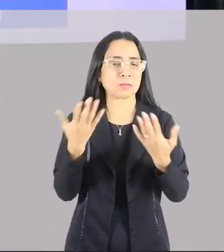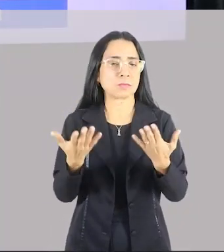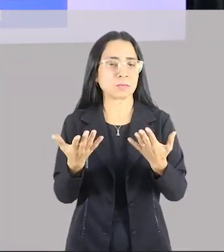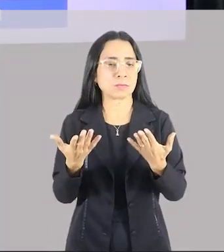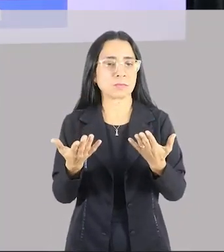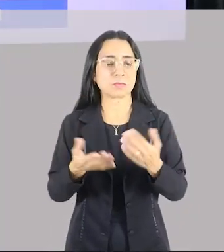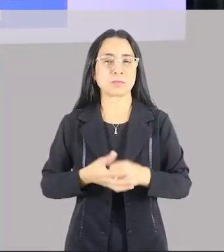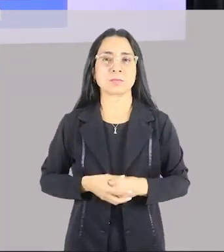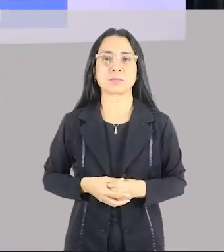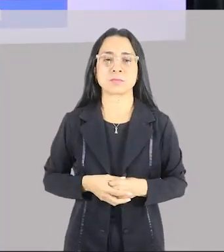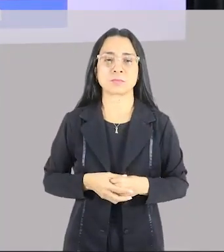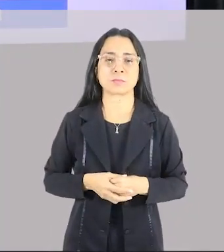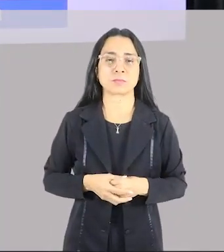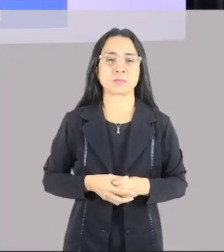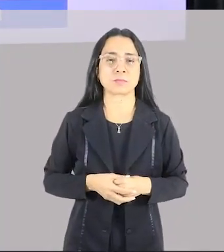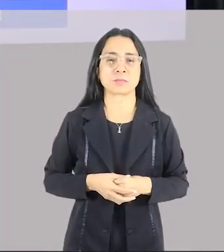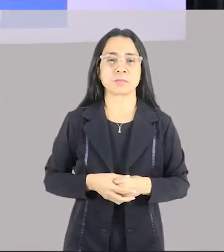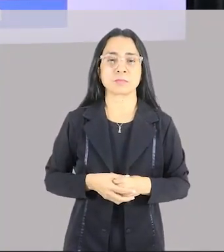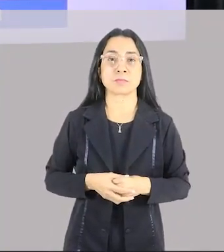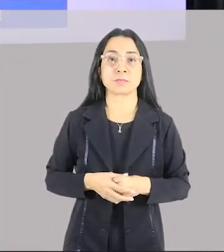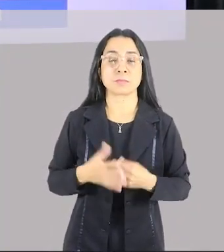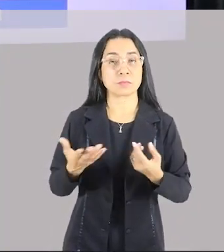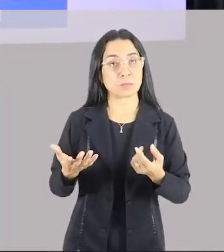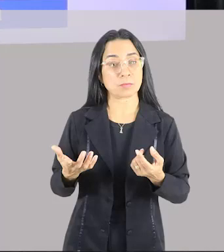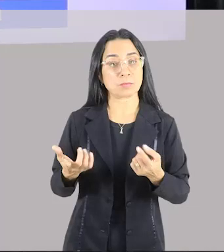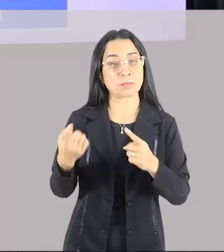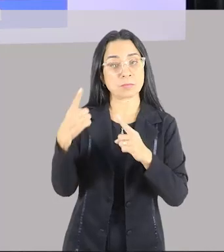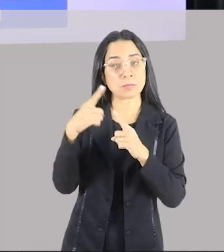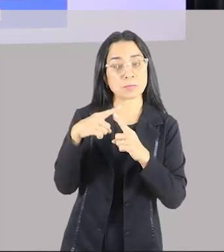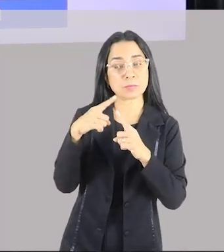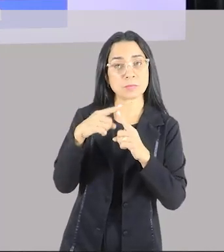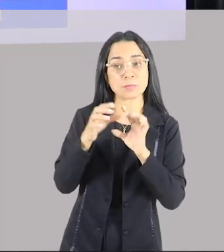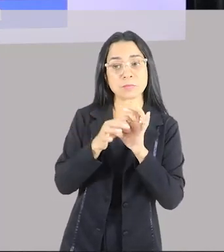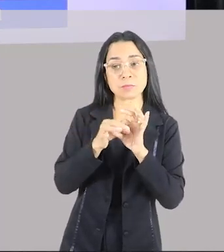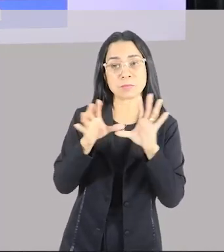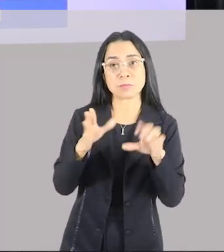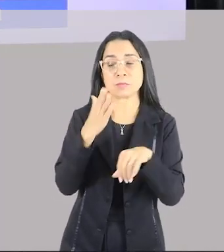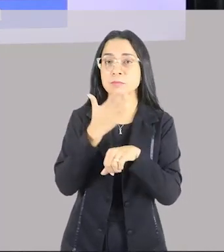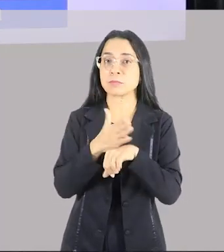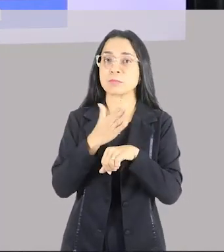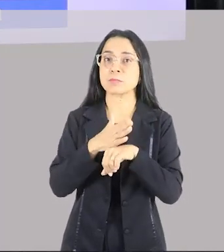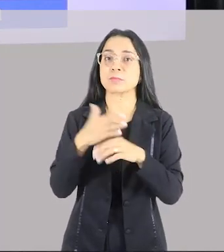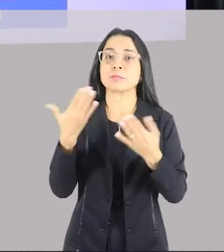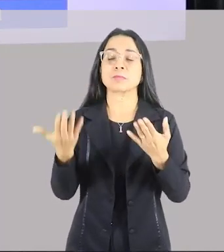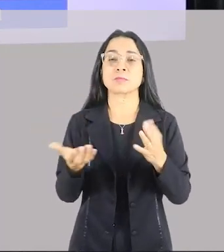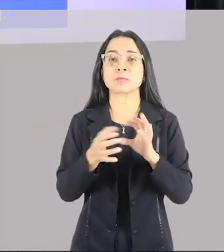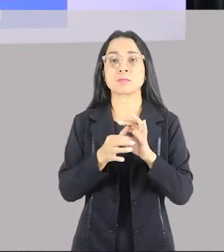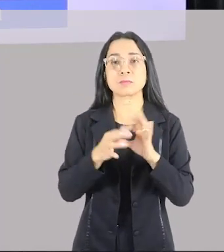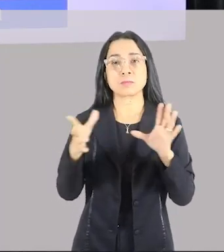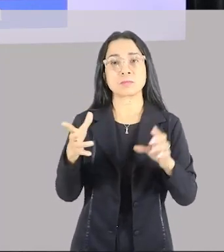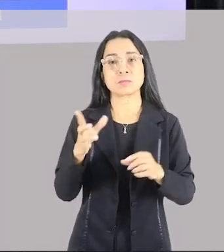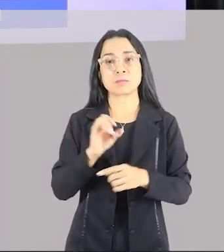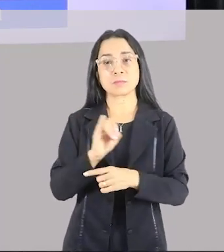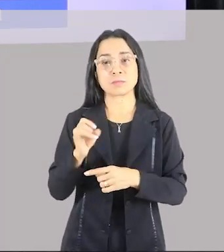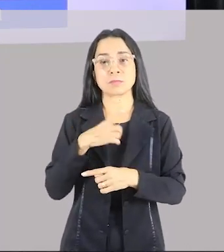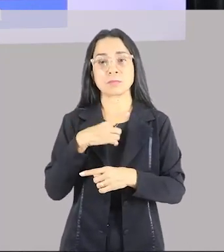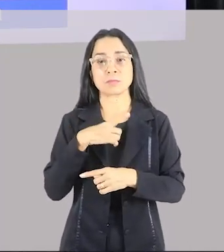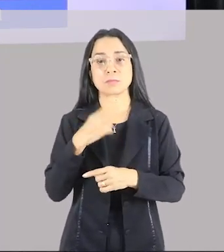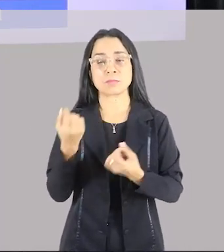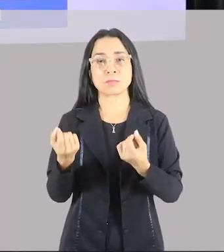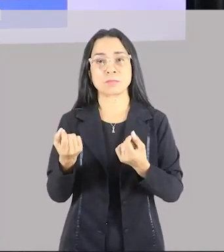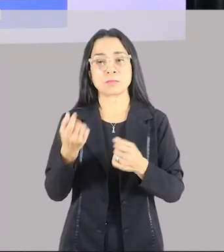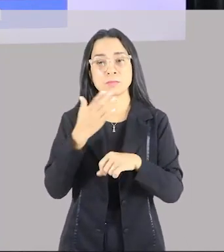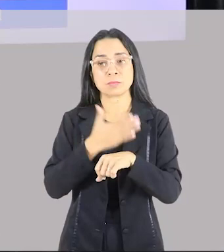administrativo? Quanto ao grau de liberdade em sua prática, ou seja, qual a liberdade que se tem